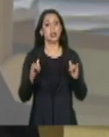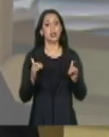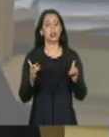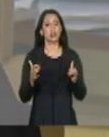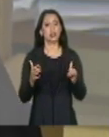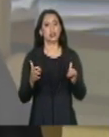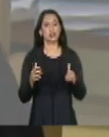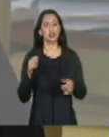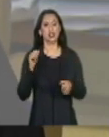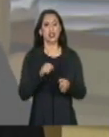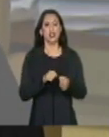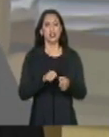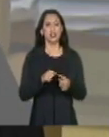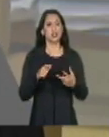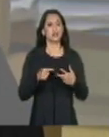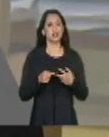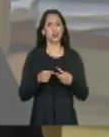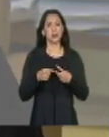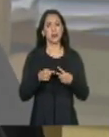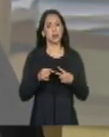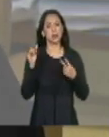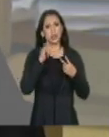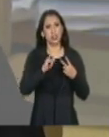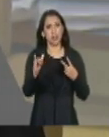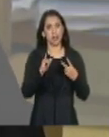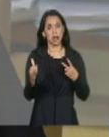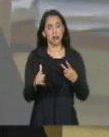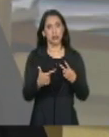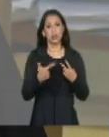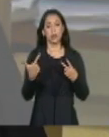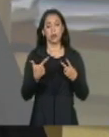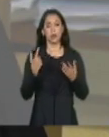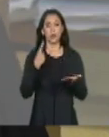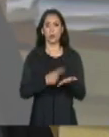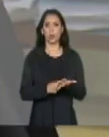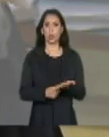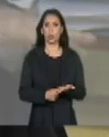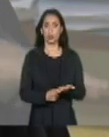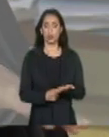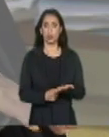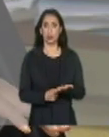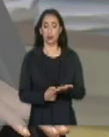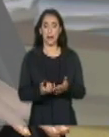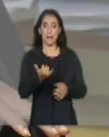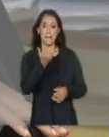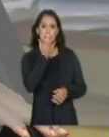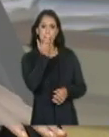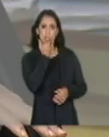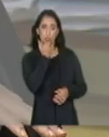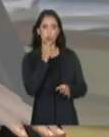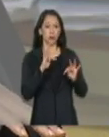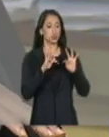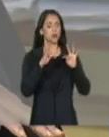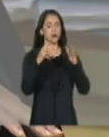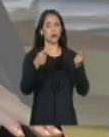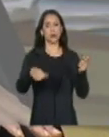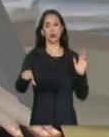Se faz uma segunda declaração, um segundo acordo, perdoando todos os crimes,